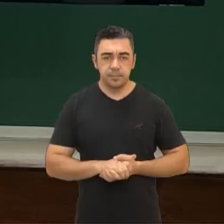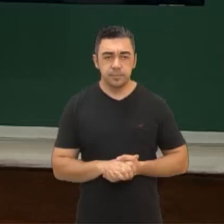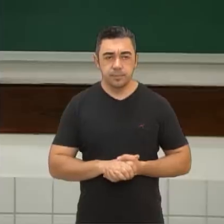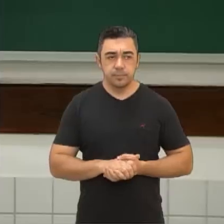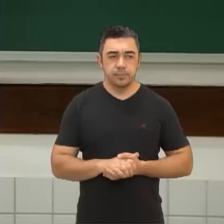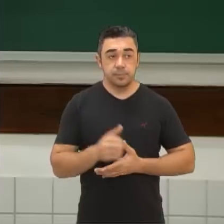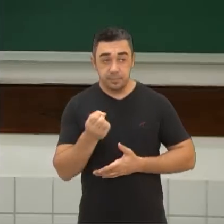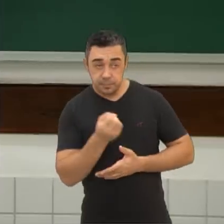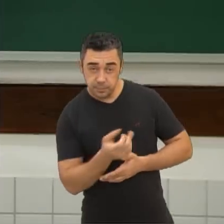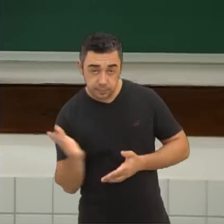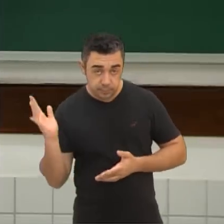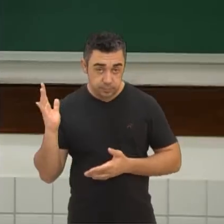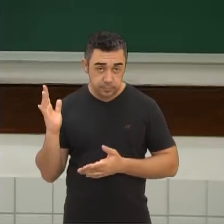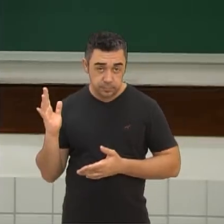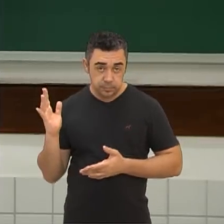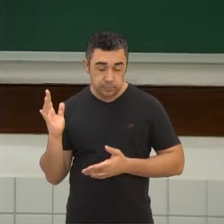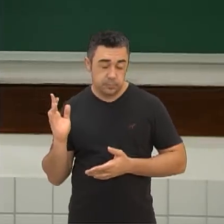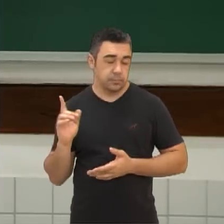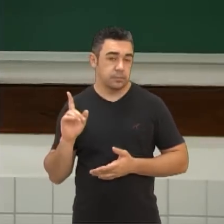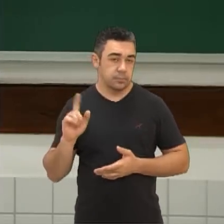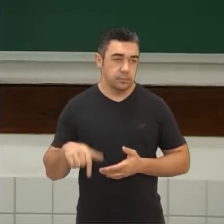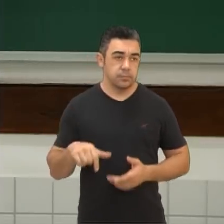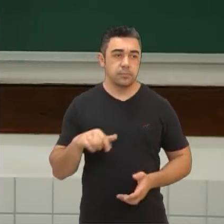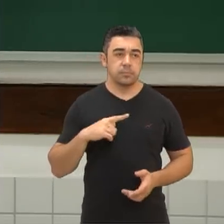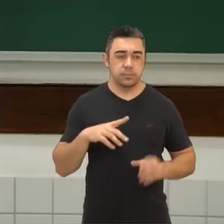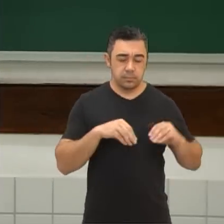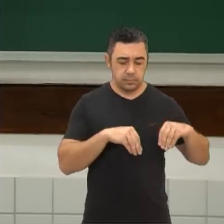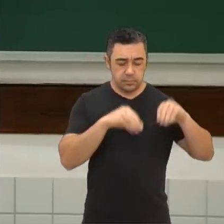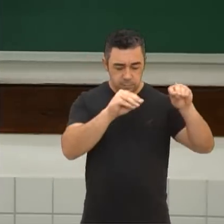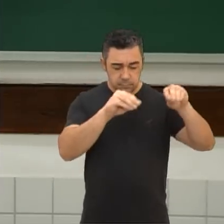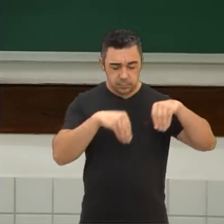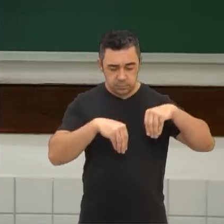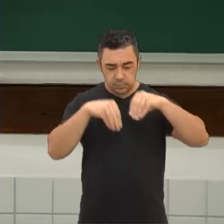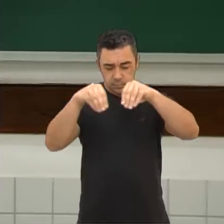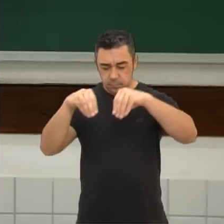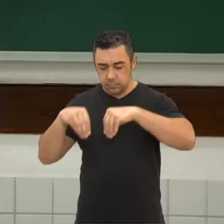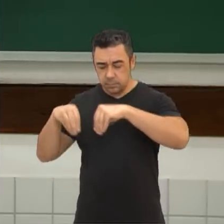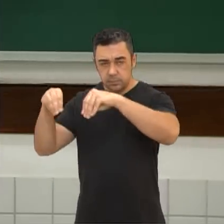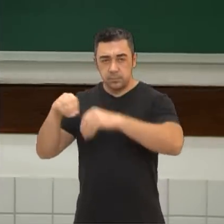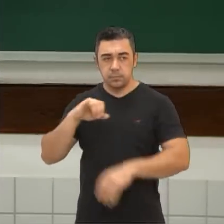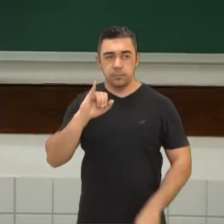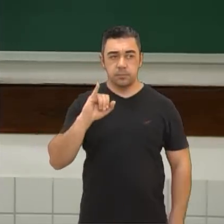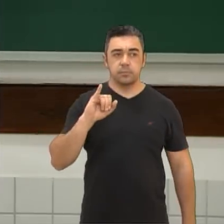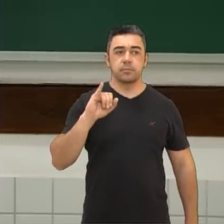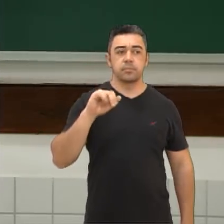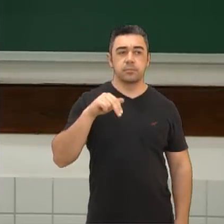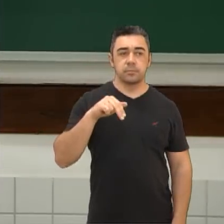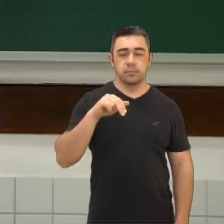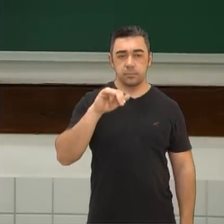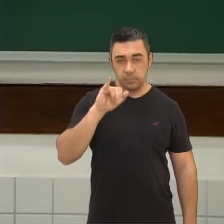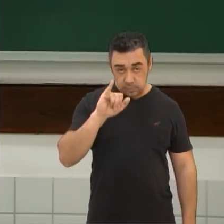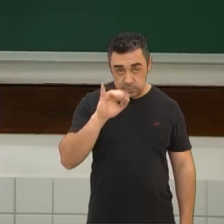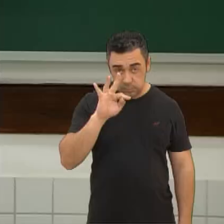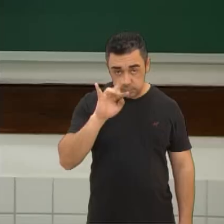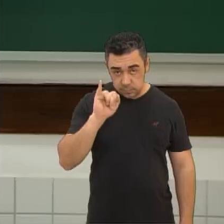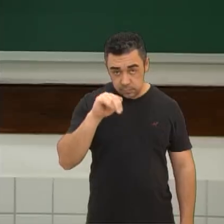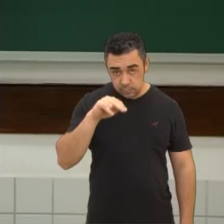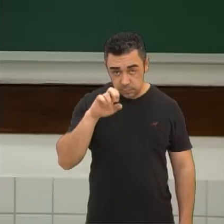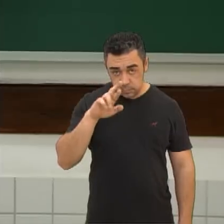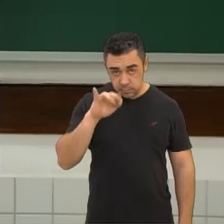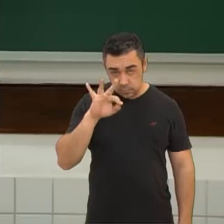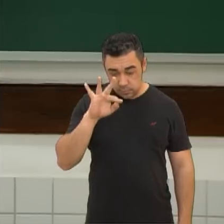O pessoal de circo tem vários tipos de artes diferentes que eles praticam. E é comum também deles fazerem essas